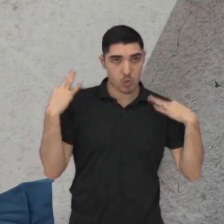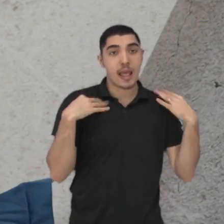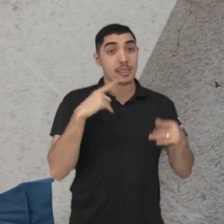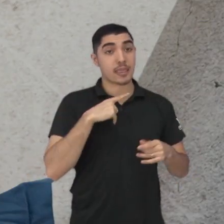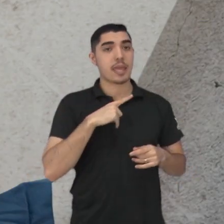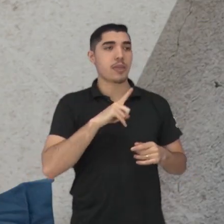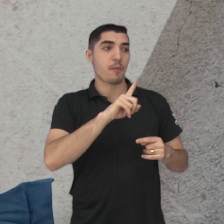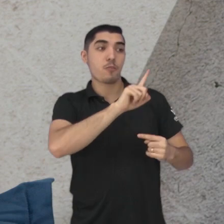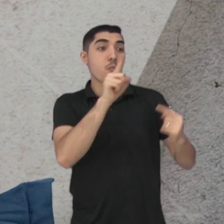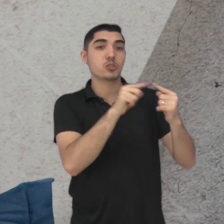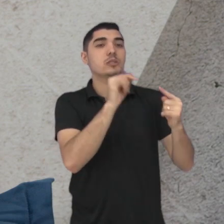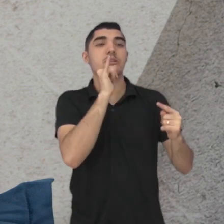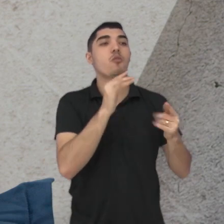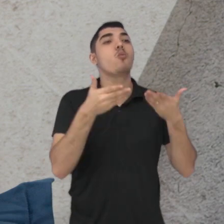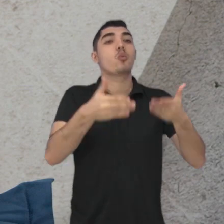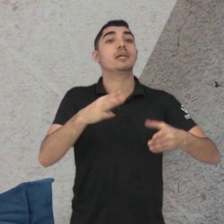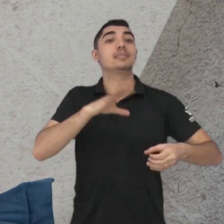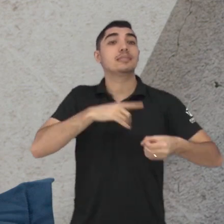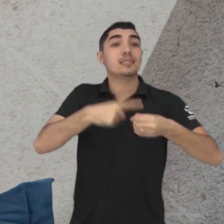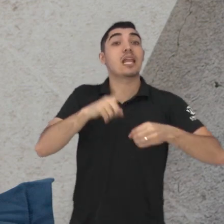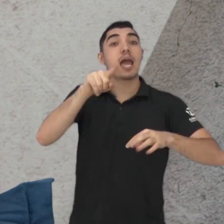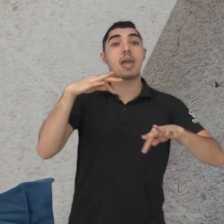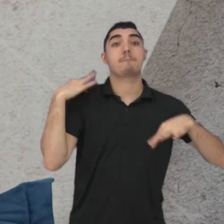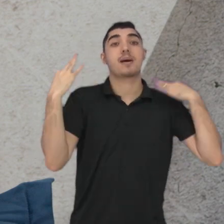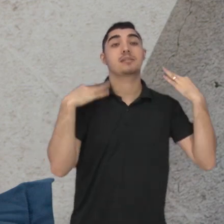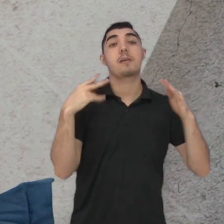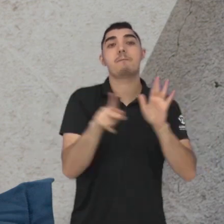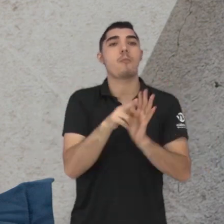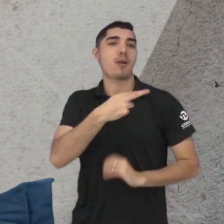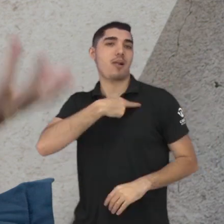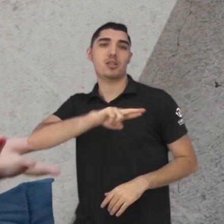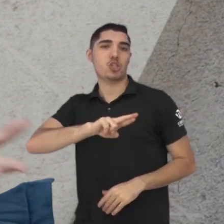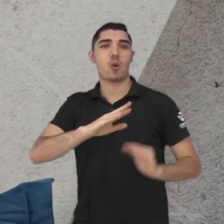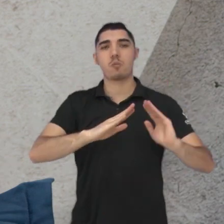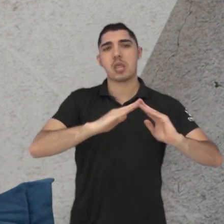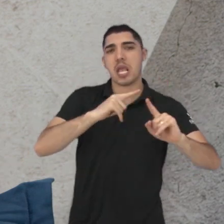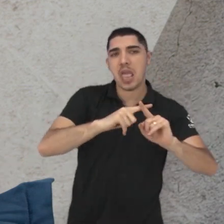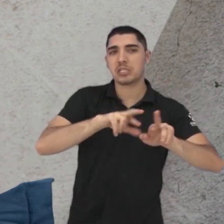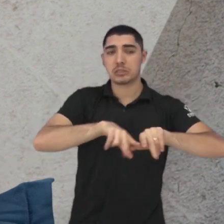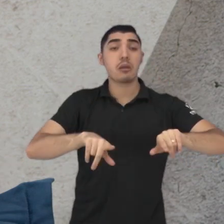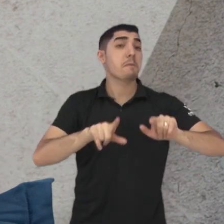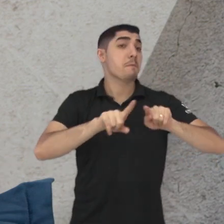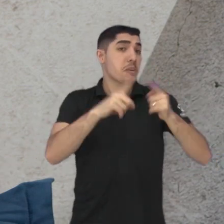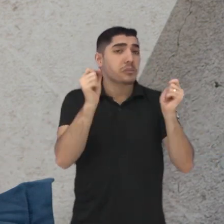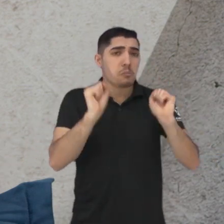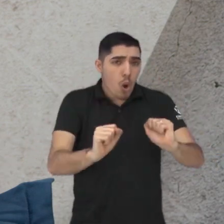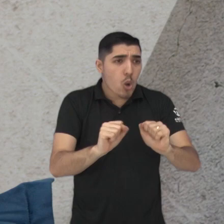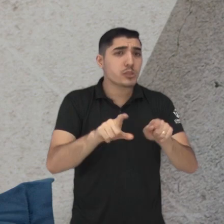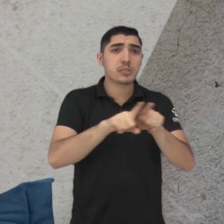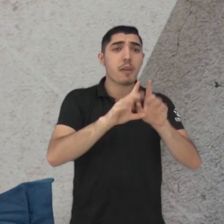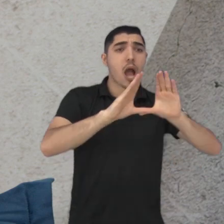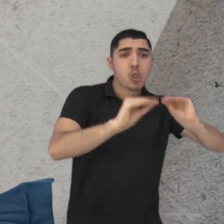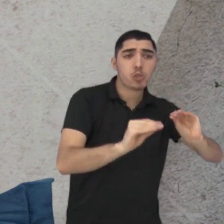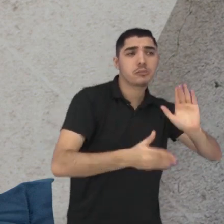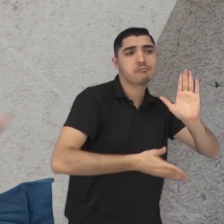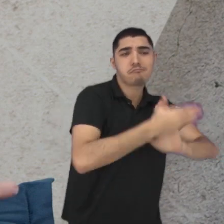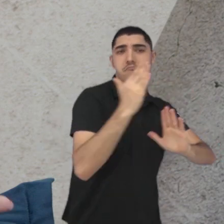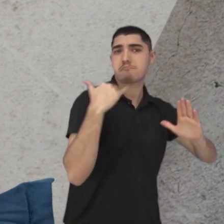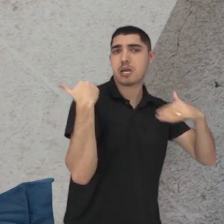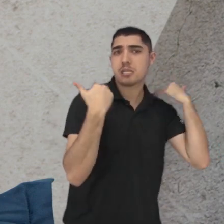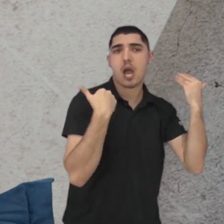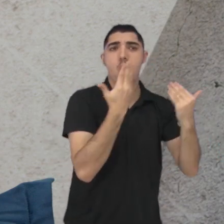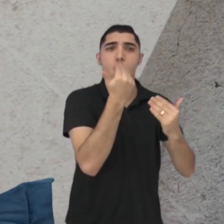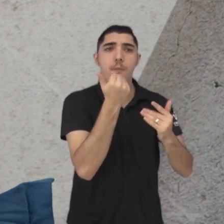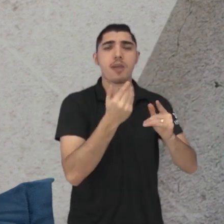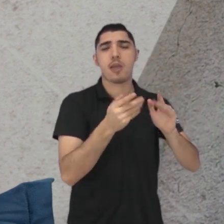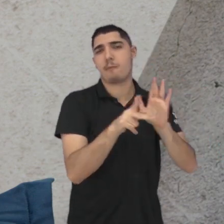Por exemplo, ele vai para uma cidade fazer um turismo religioso. Mas claro, ele pode pernoitar, ou seja, ele vai passar uma noite em algum hotel, ele vai comer,